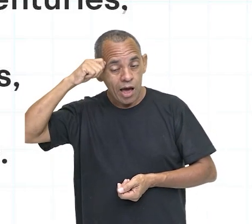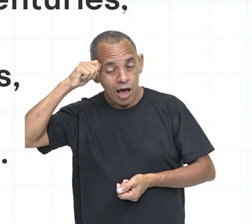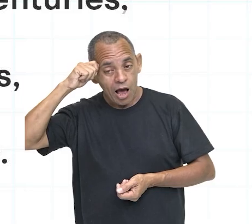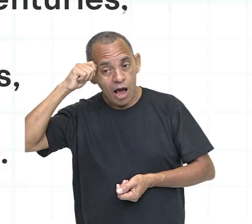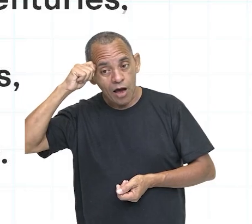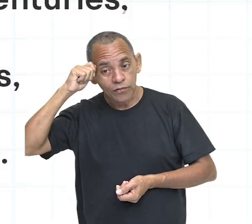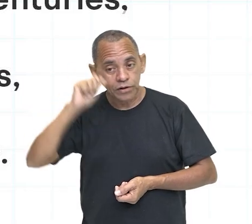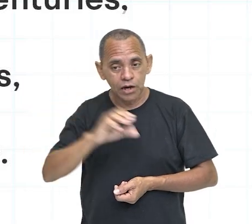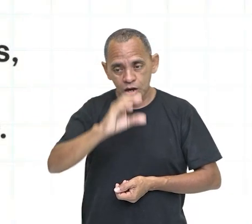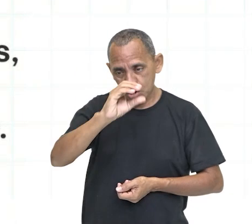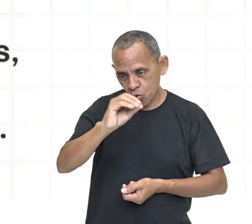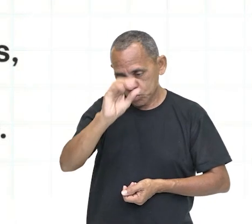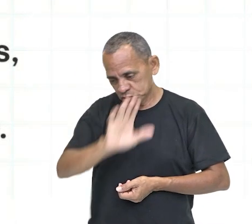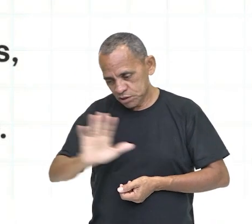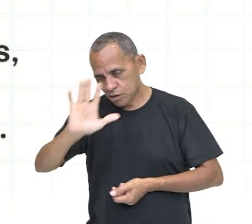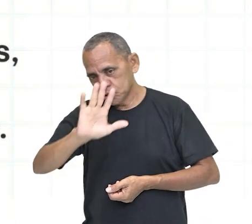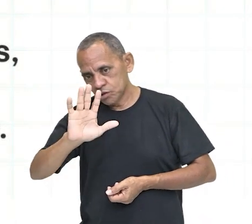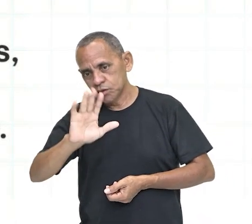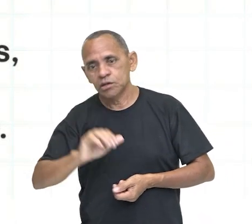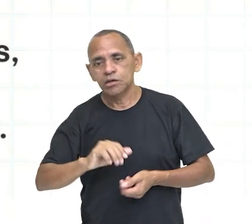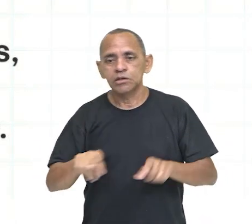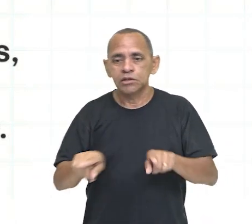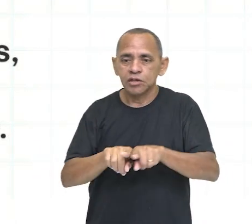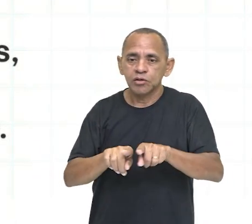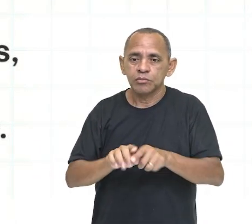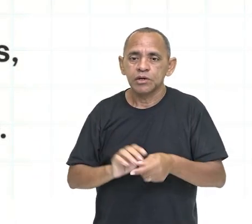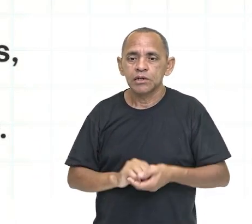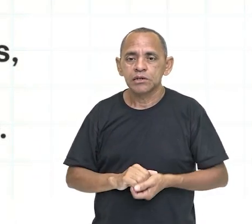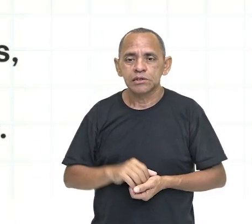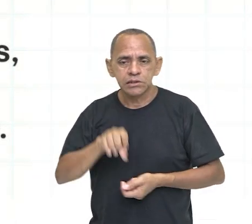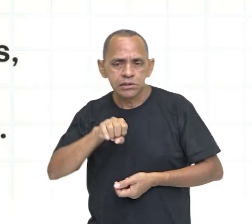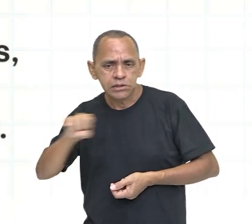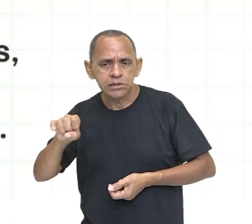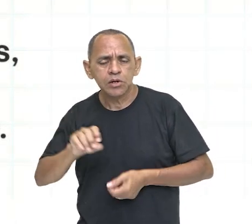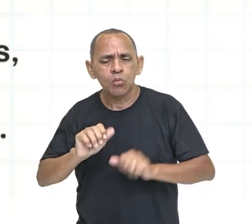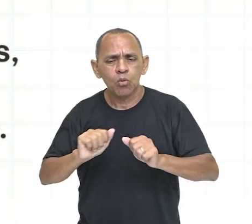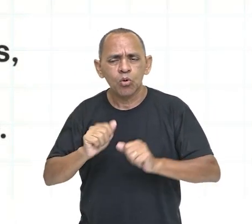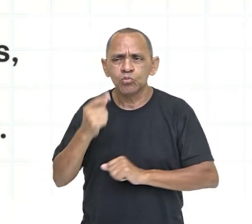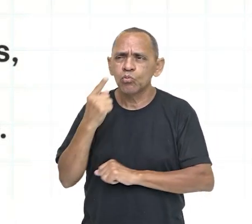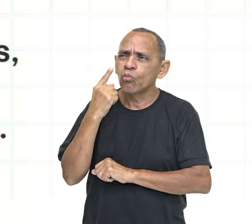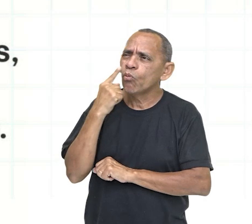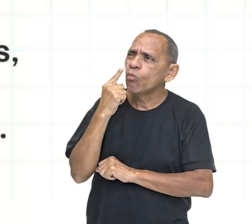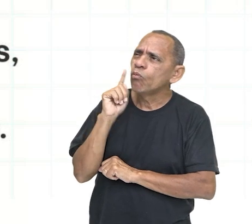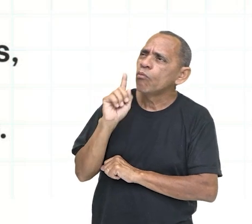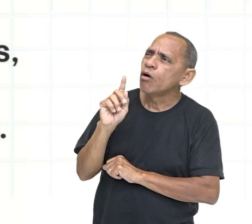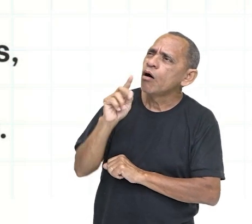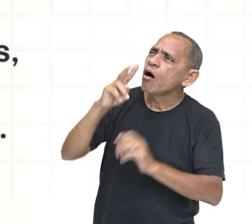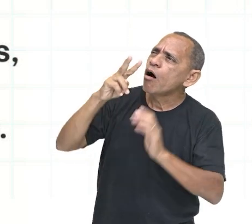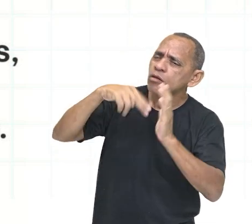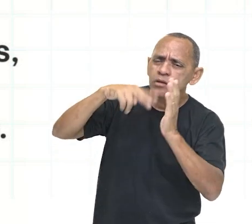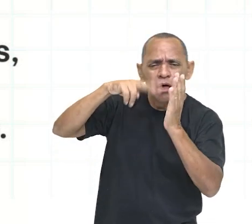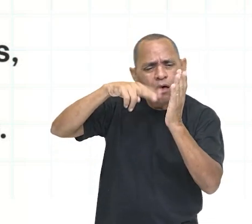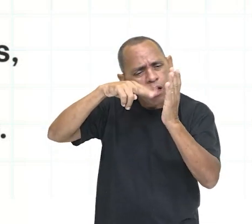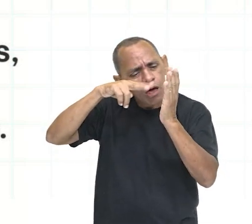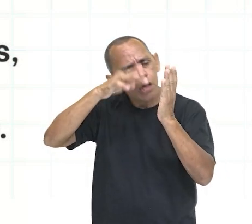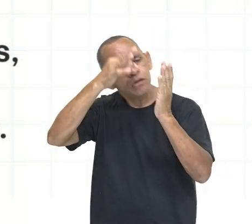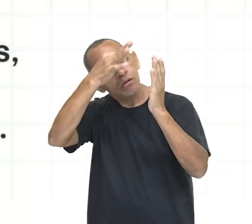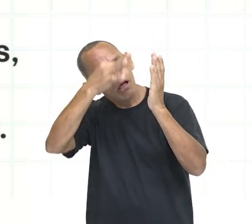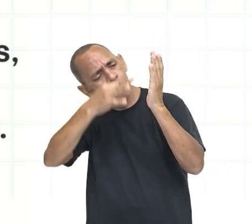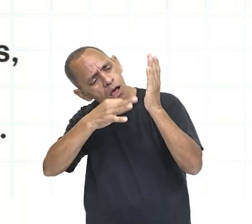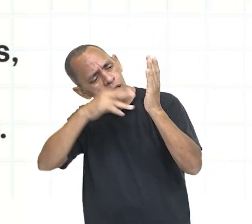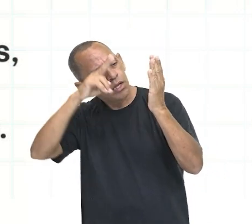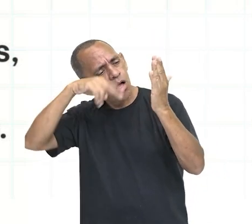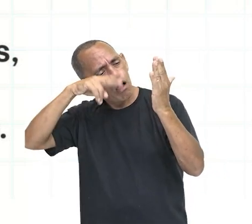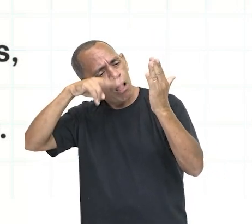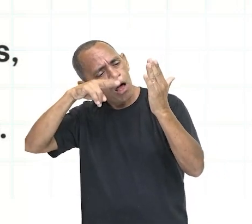dar uma olhada rapidamente em um texto, eu quero saber somente qual é a ideia dele. Então, você dá uma passada nos